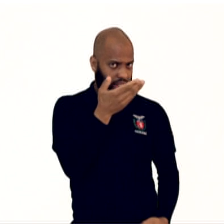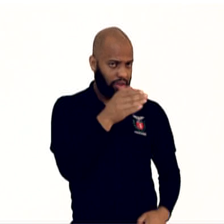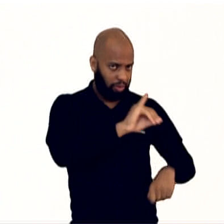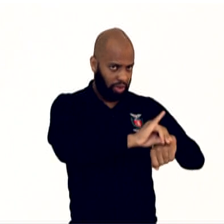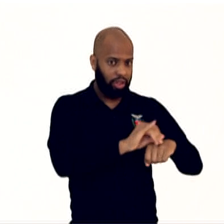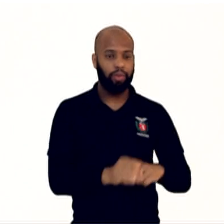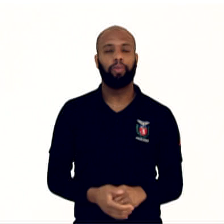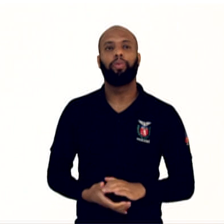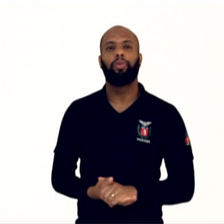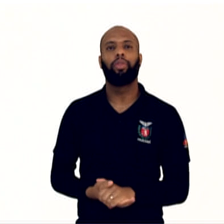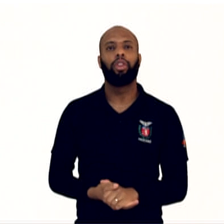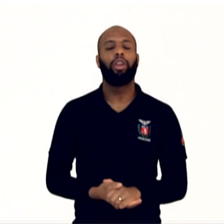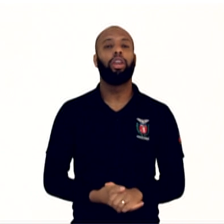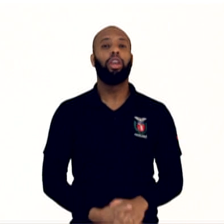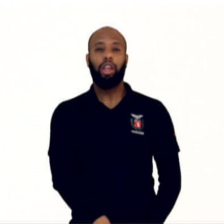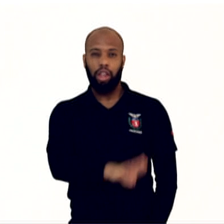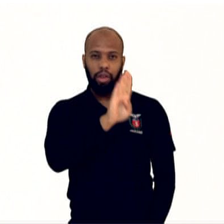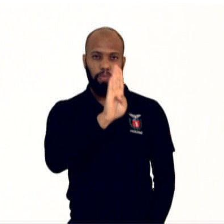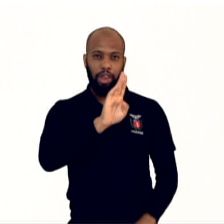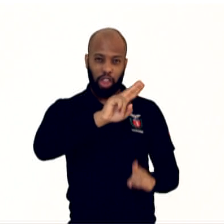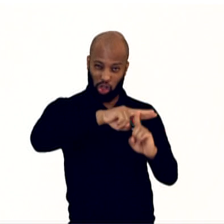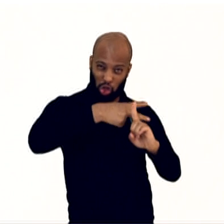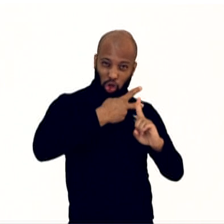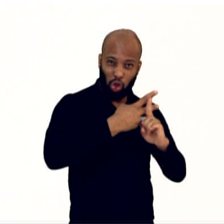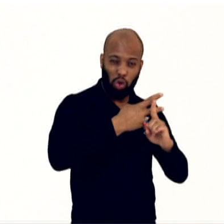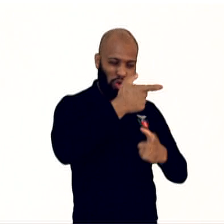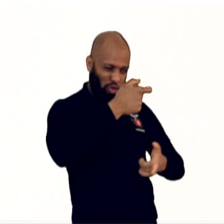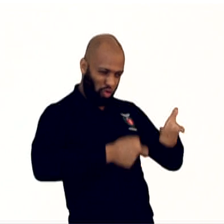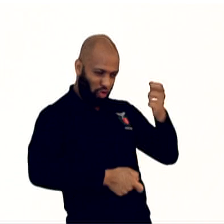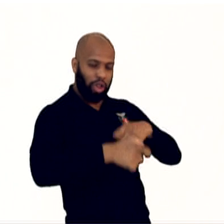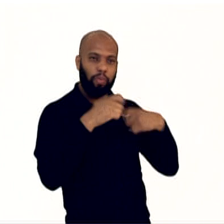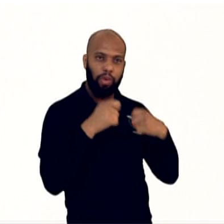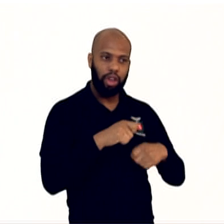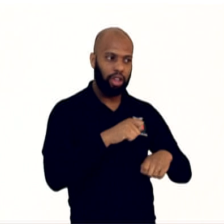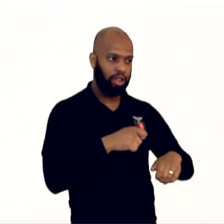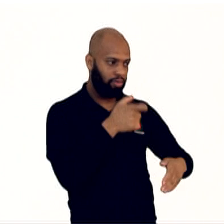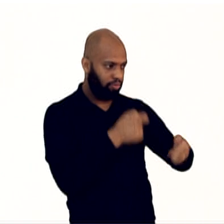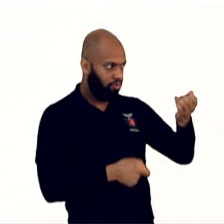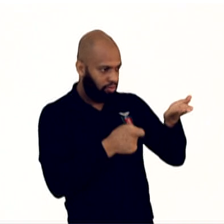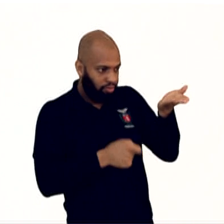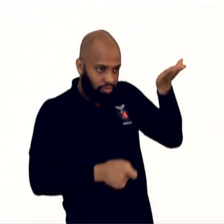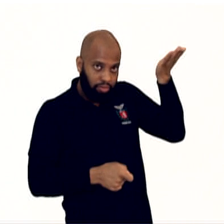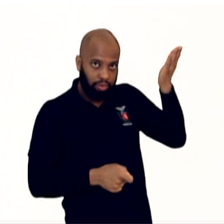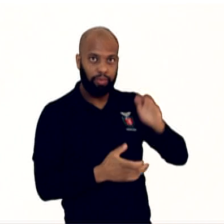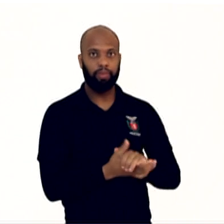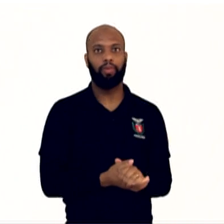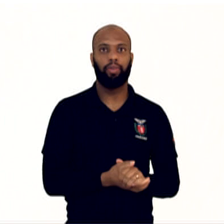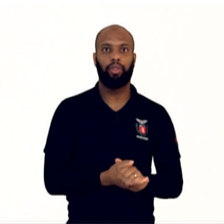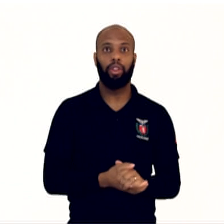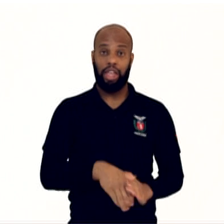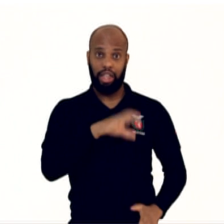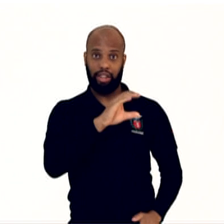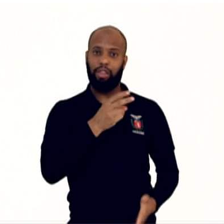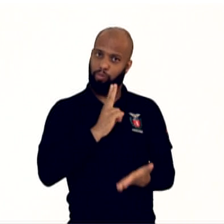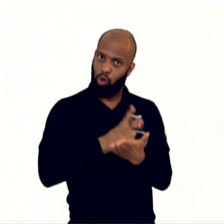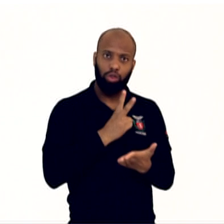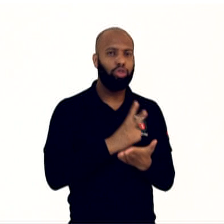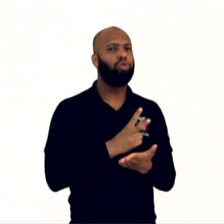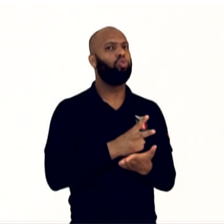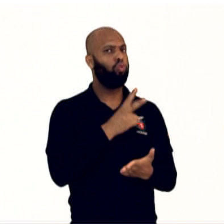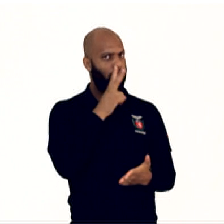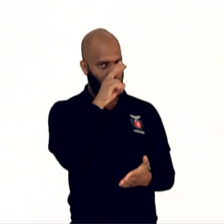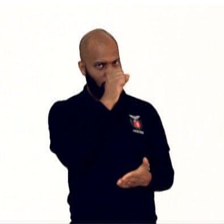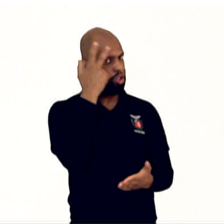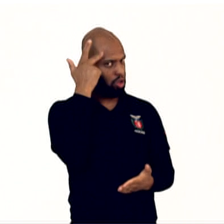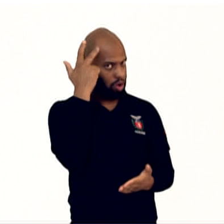B, duplicam a força necessária para erguer um objeto? C, mantêm igual a força necessária para erguer objetos?